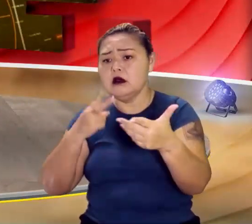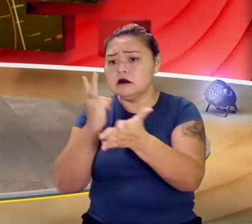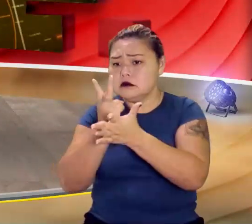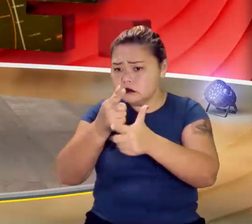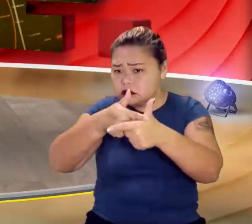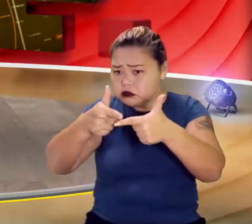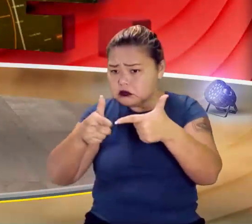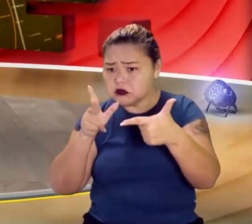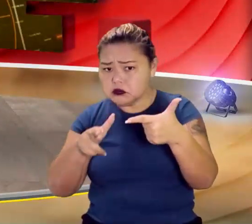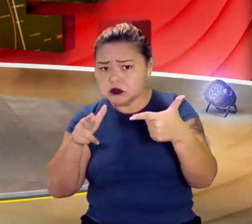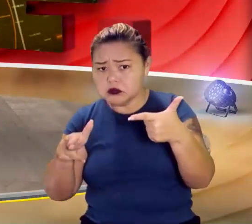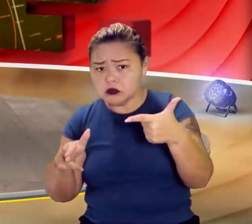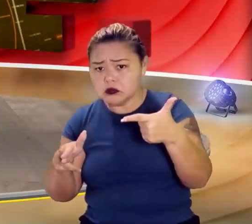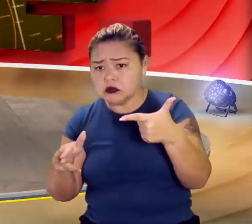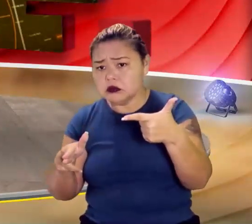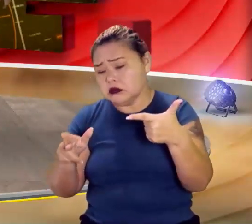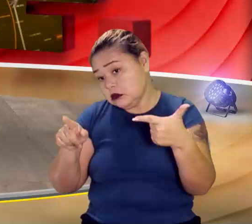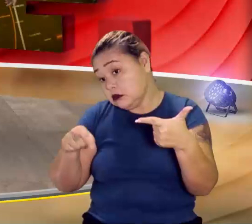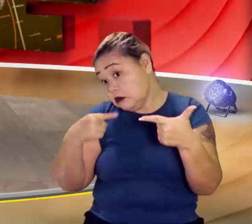mesmo número.